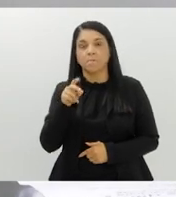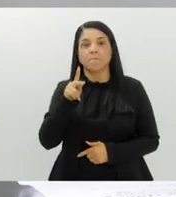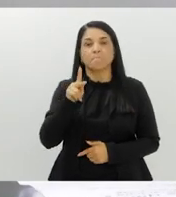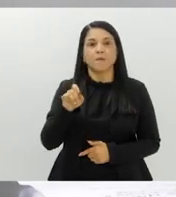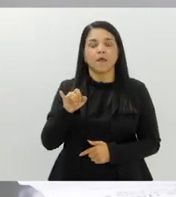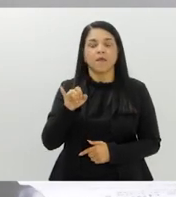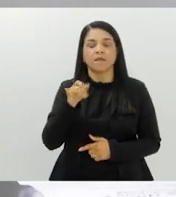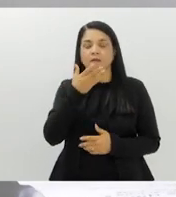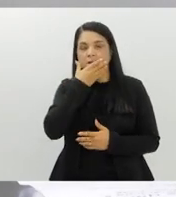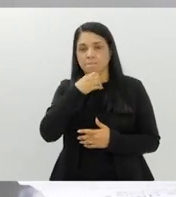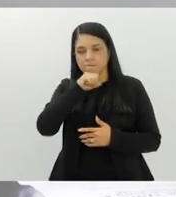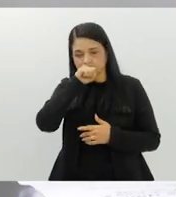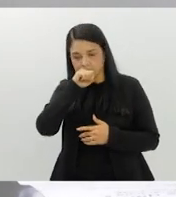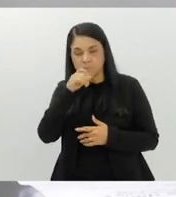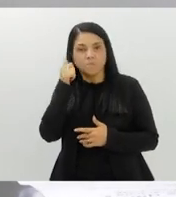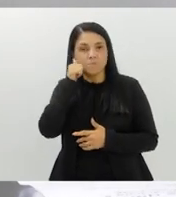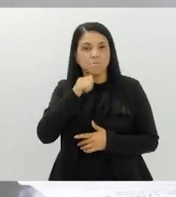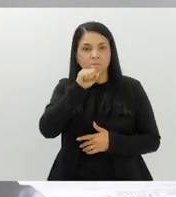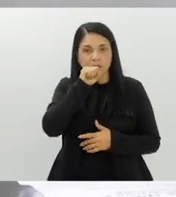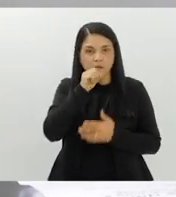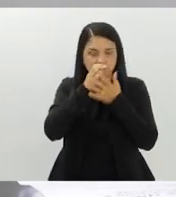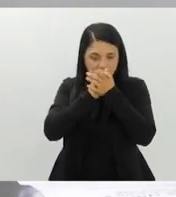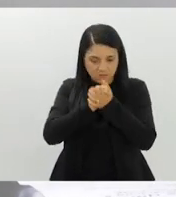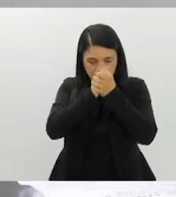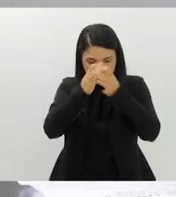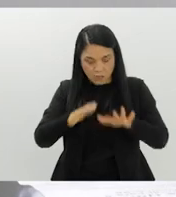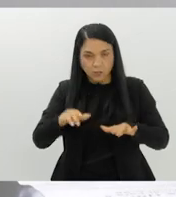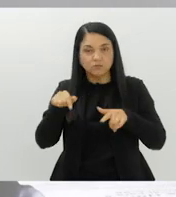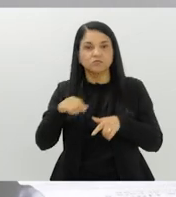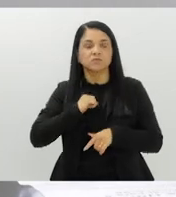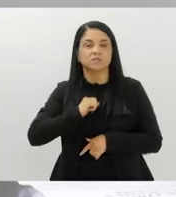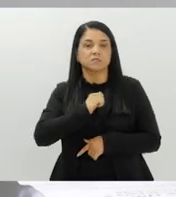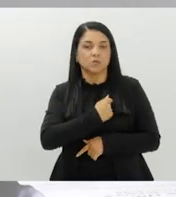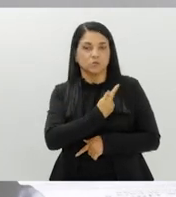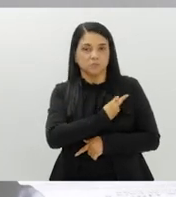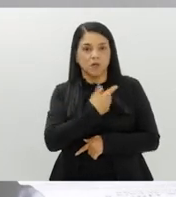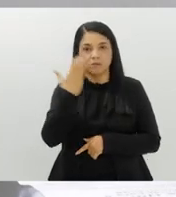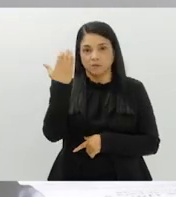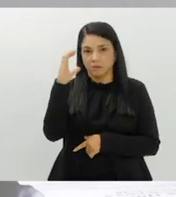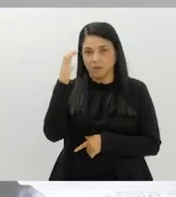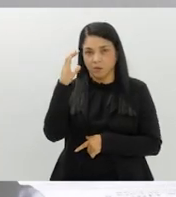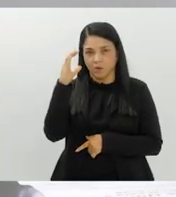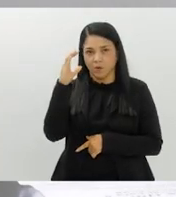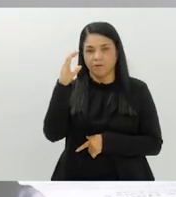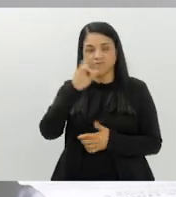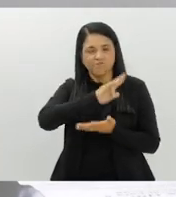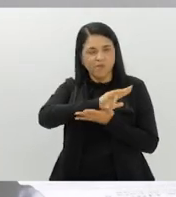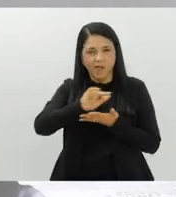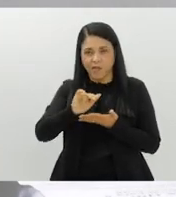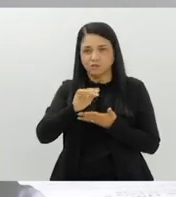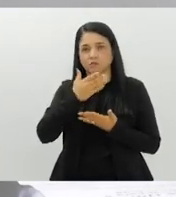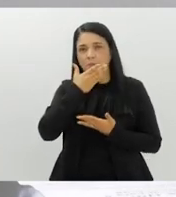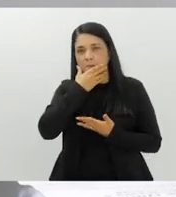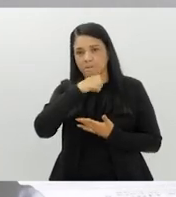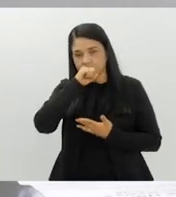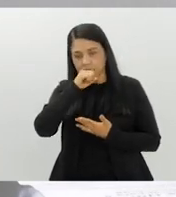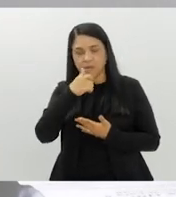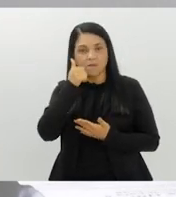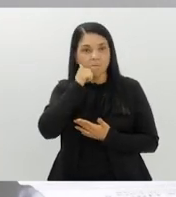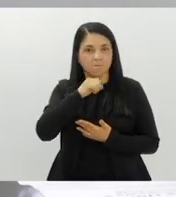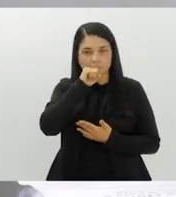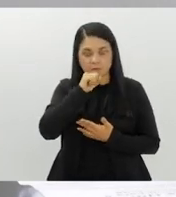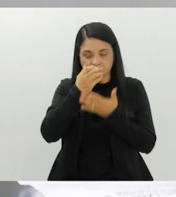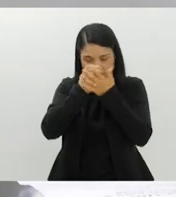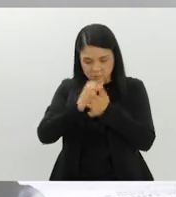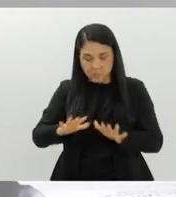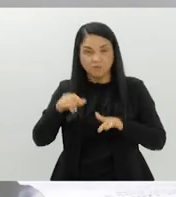de santo de vários terreiros, sobretudo de Niterói e São Gonçalo, e o objetivo era legalização, como fazer para